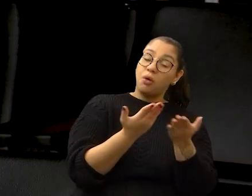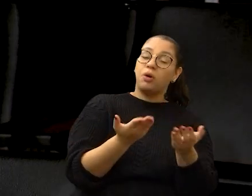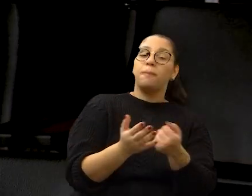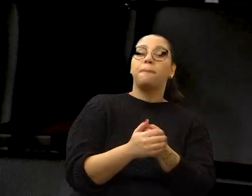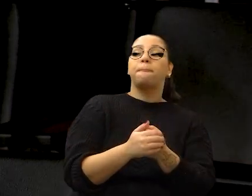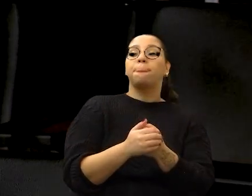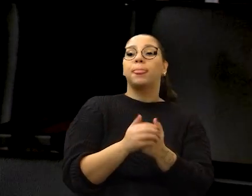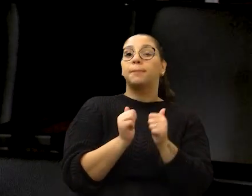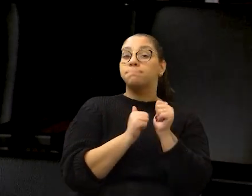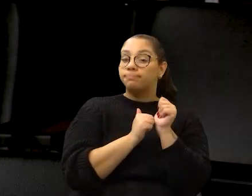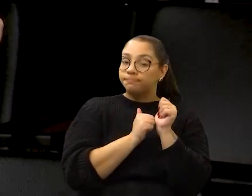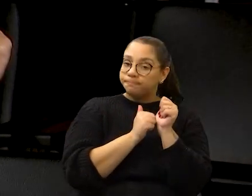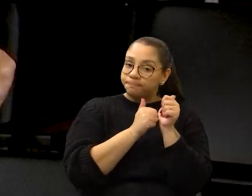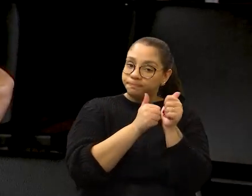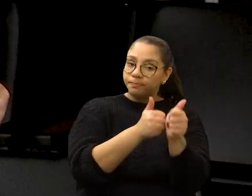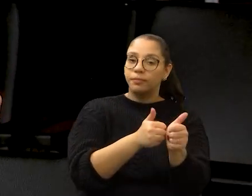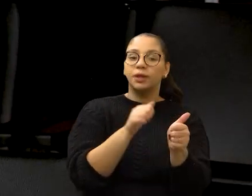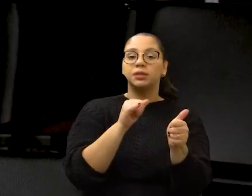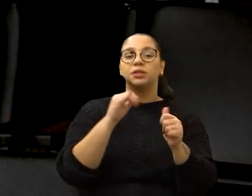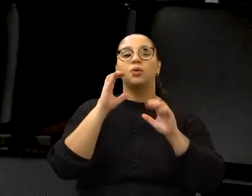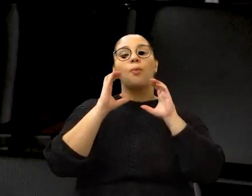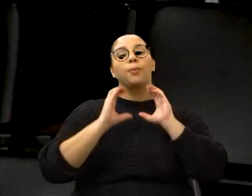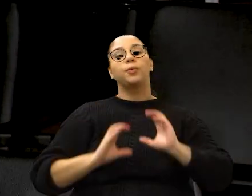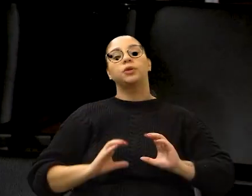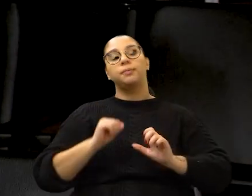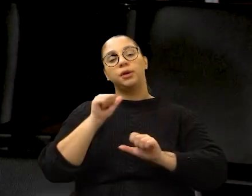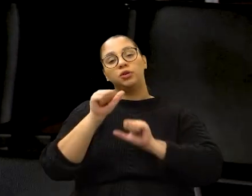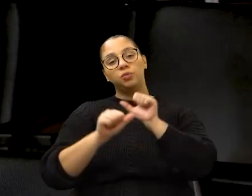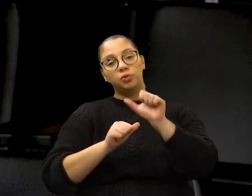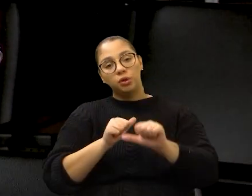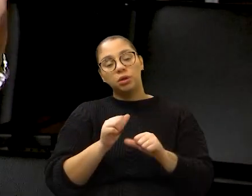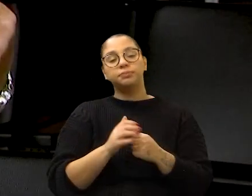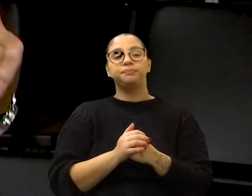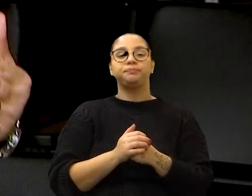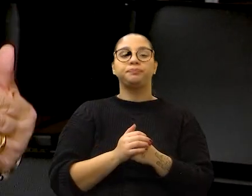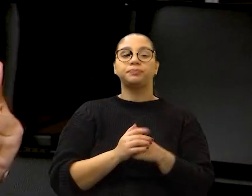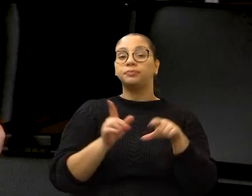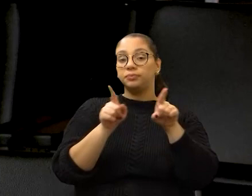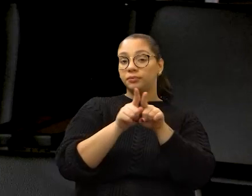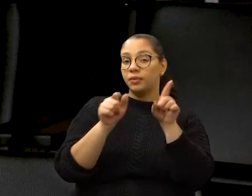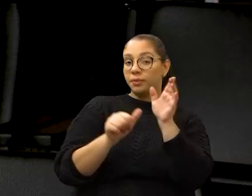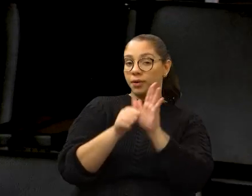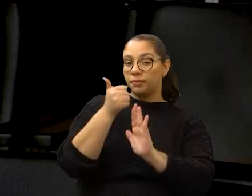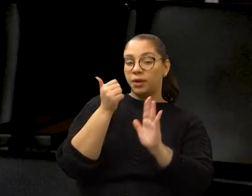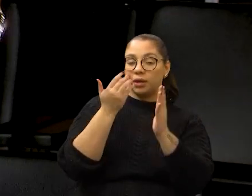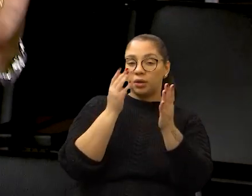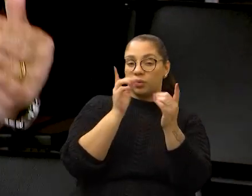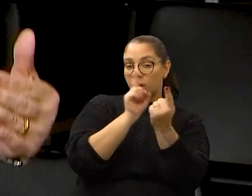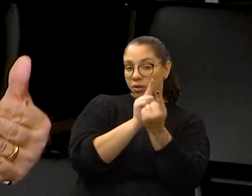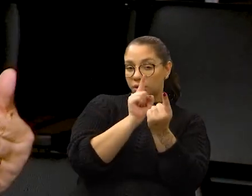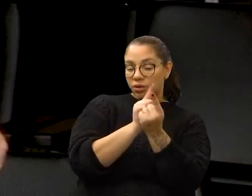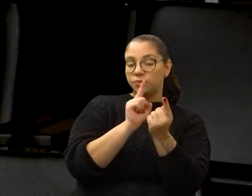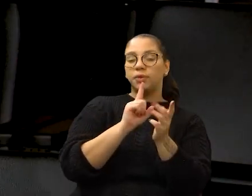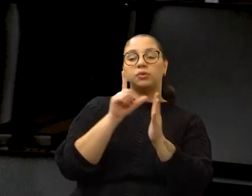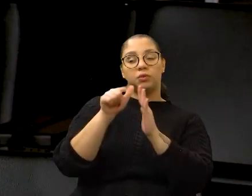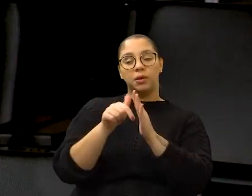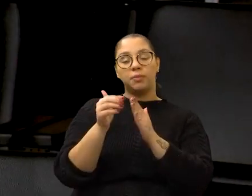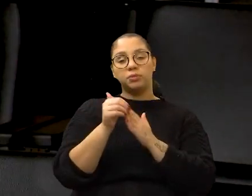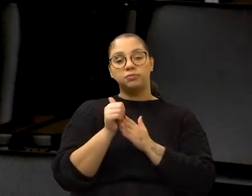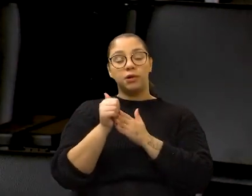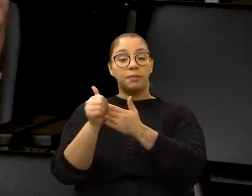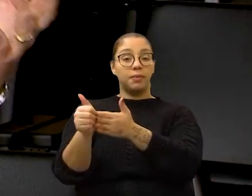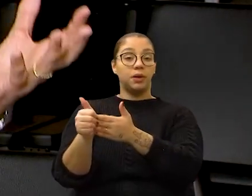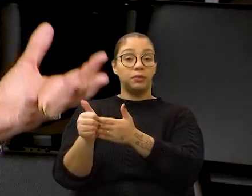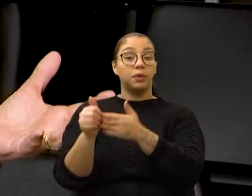vai acompanhar alguma mudança de comportamento, já fazer um primeiro atendimento, caminhar para a rede,